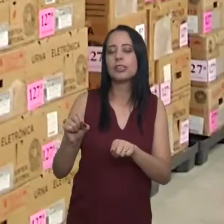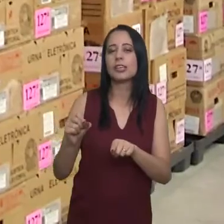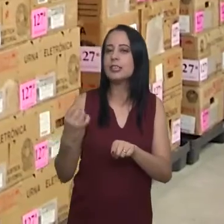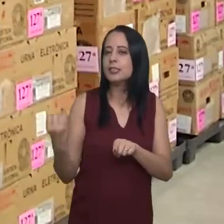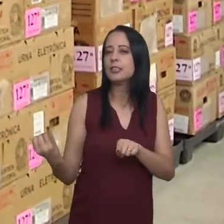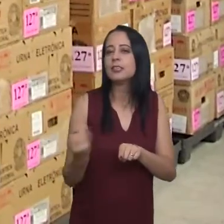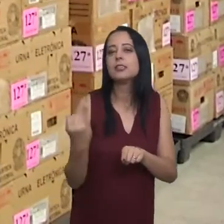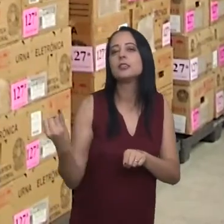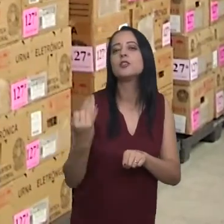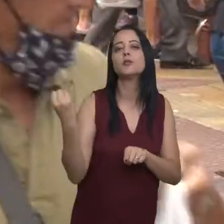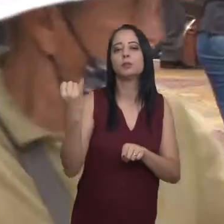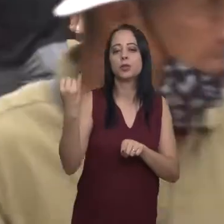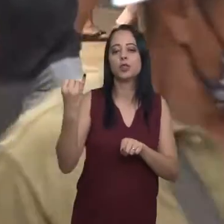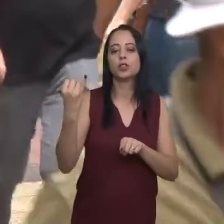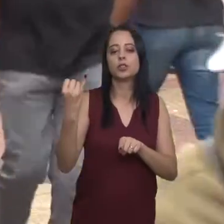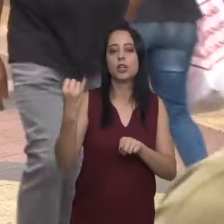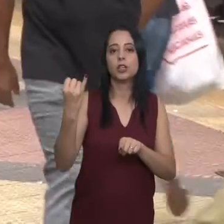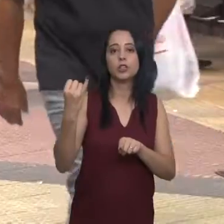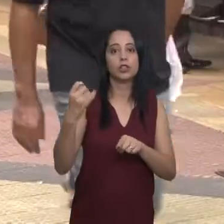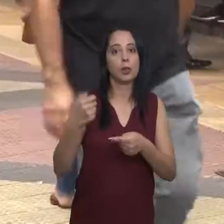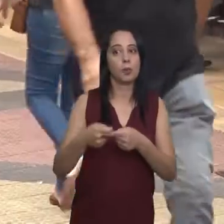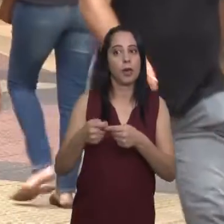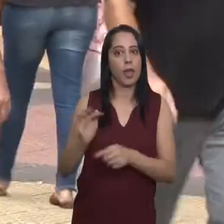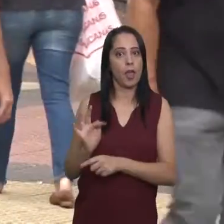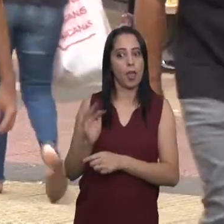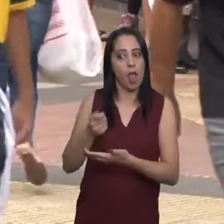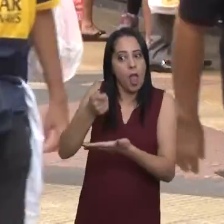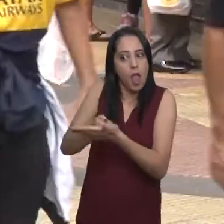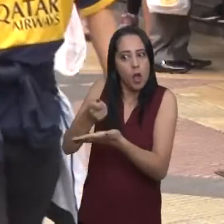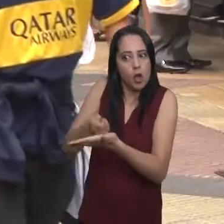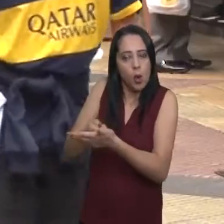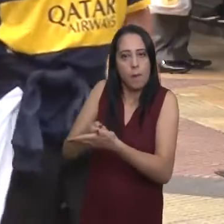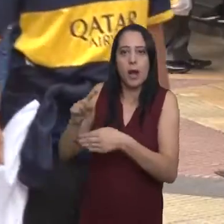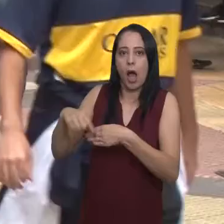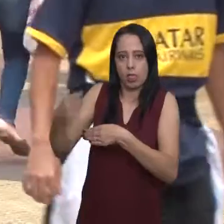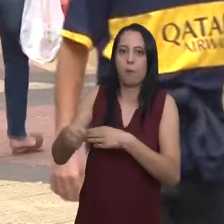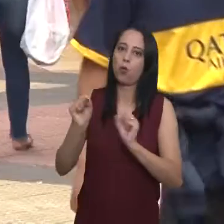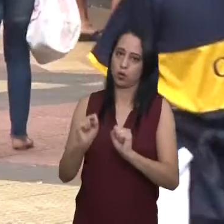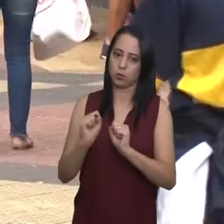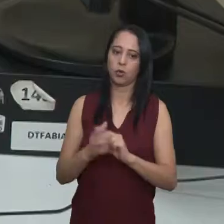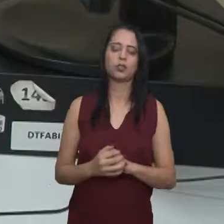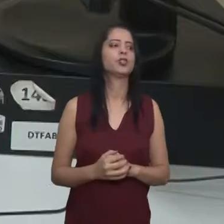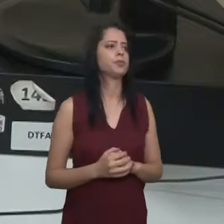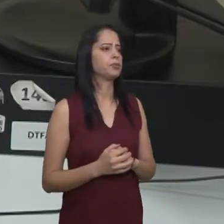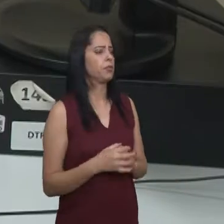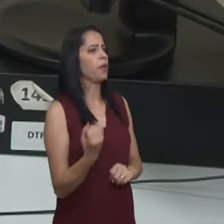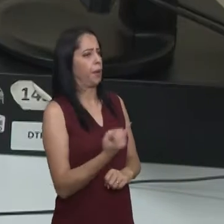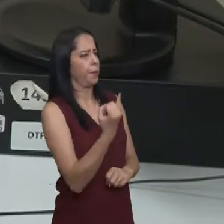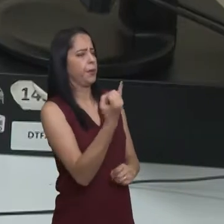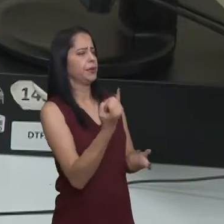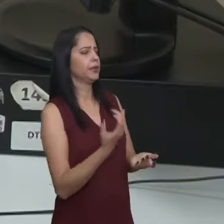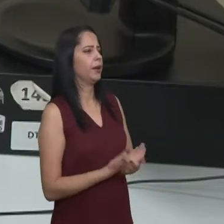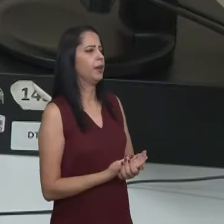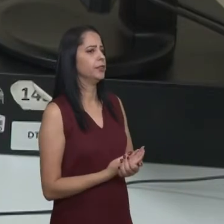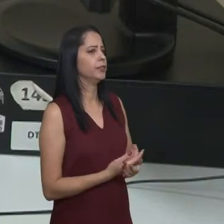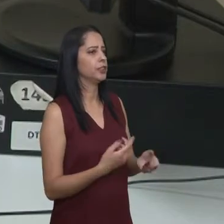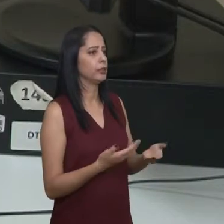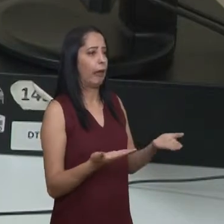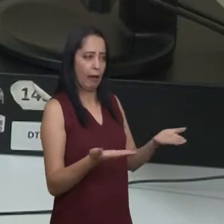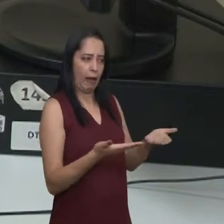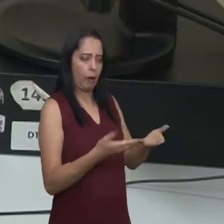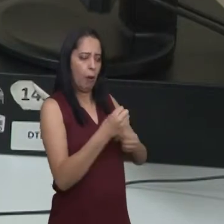são importantes para que todos possam cobrar os representantes que serão eleitos em outubro. É muito importante, né?